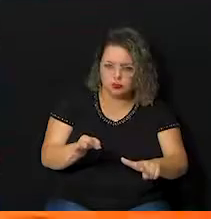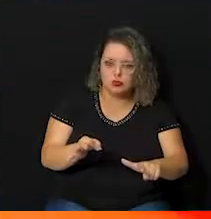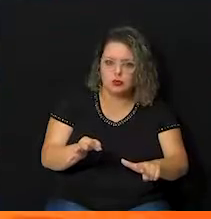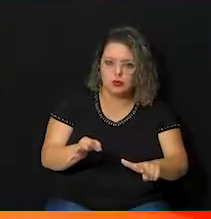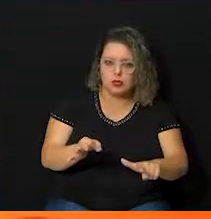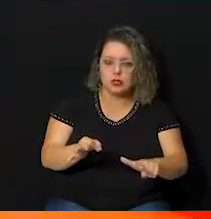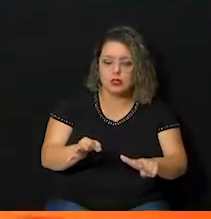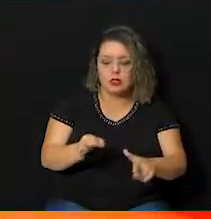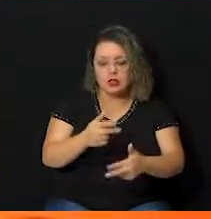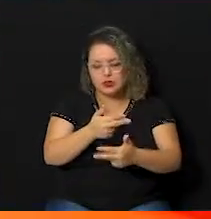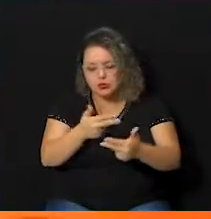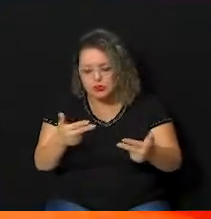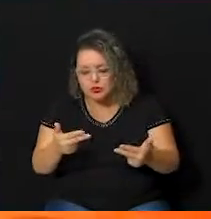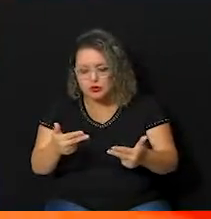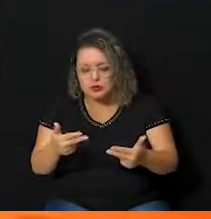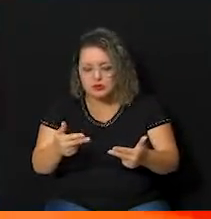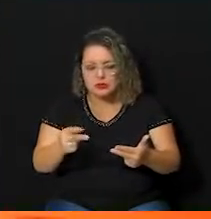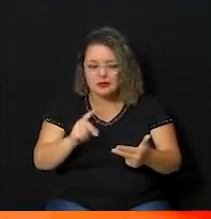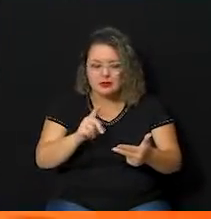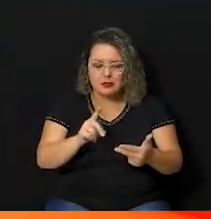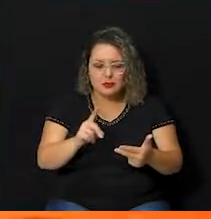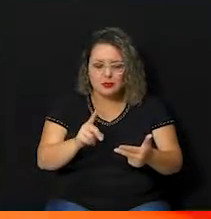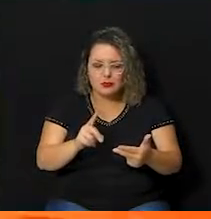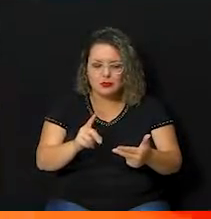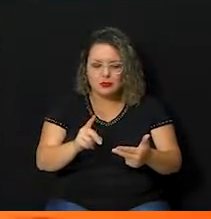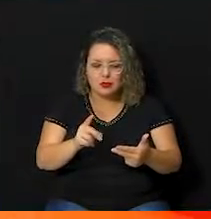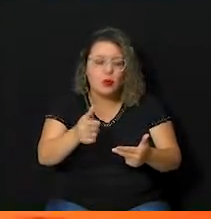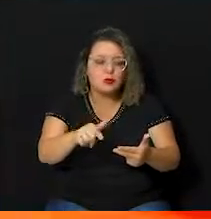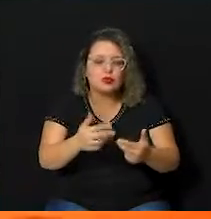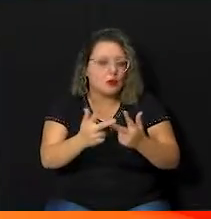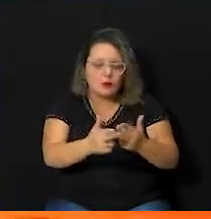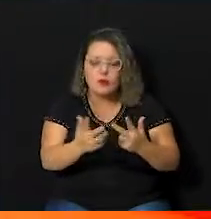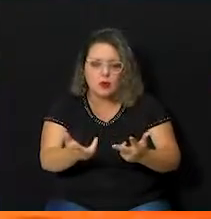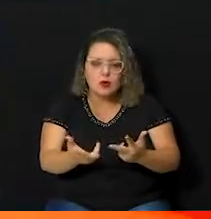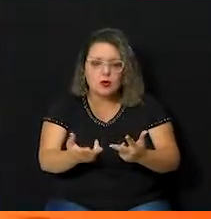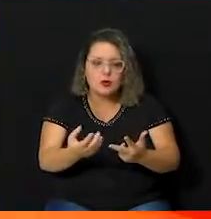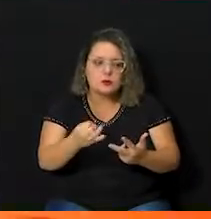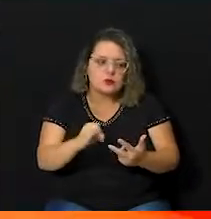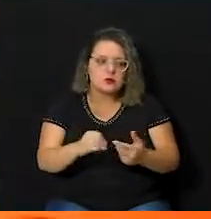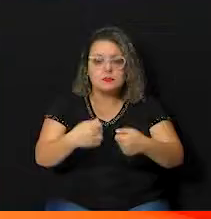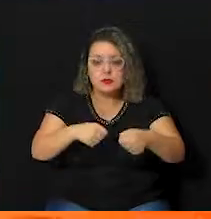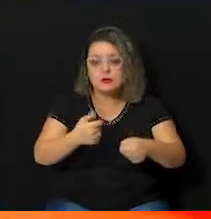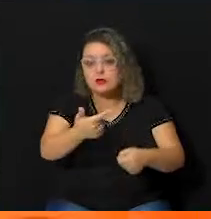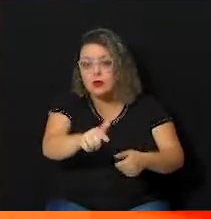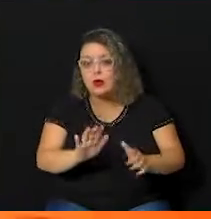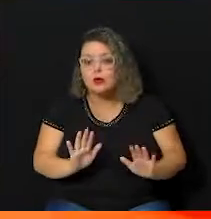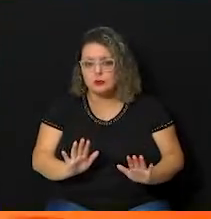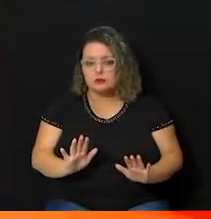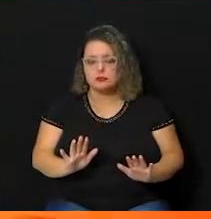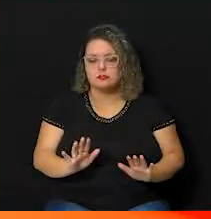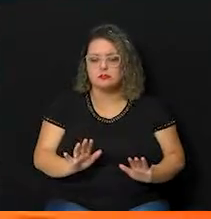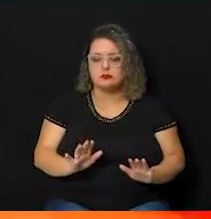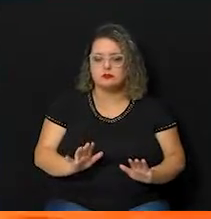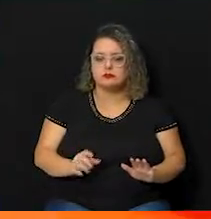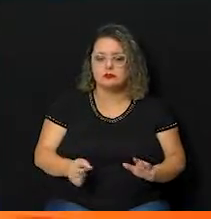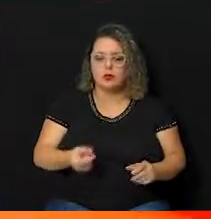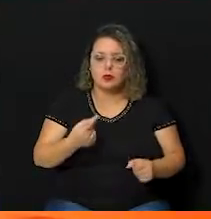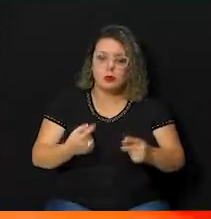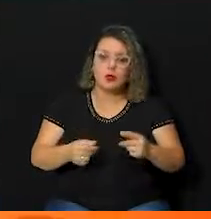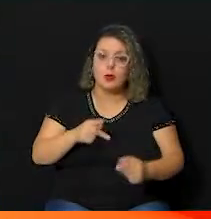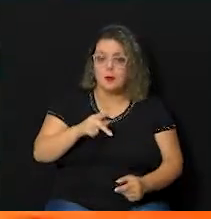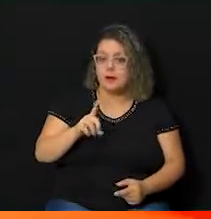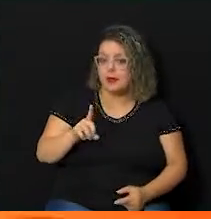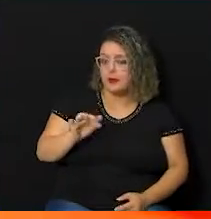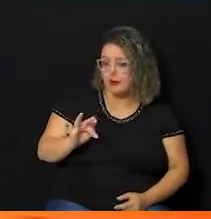que não eram válidos se valiam a pena continuar na história. Eu acho que, de uma maneira geral, algumas pessoas já leram, porque eu já enviei o